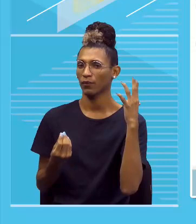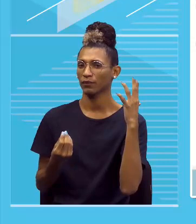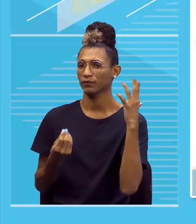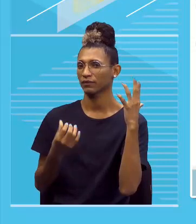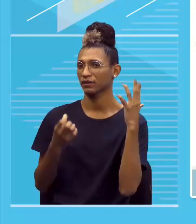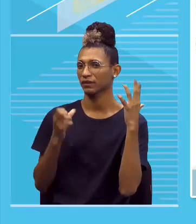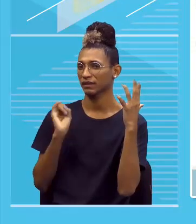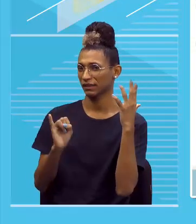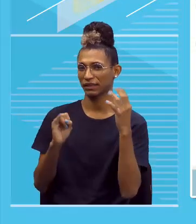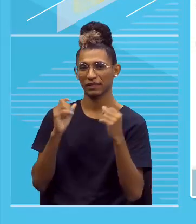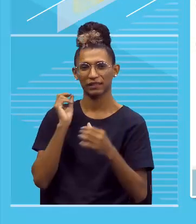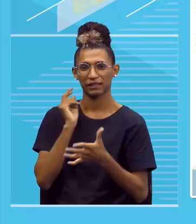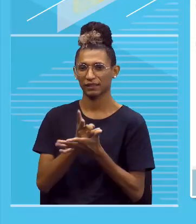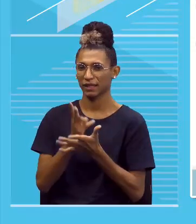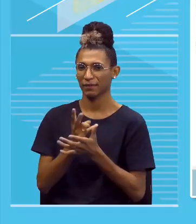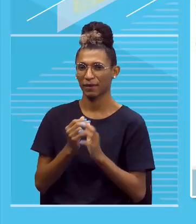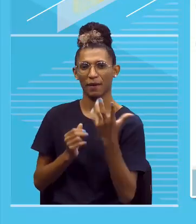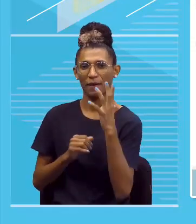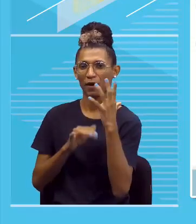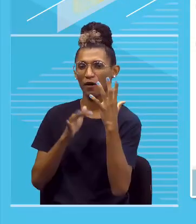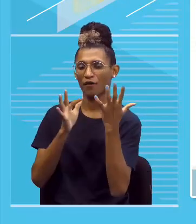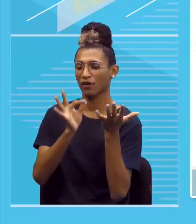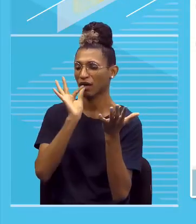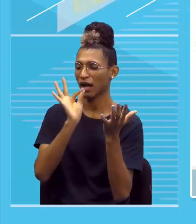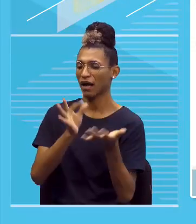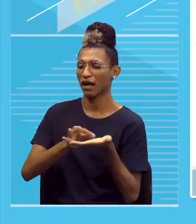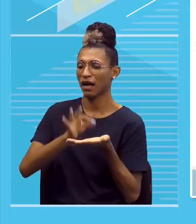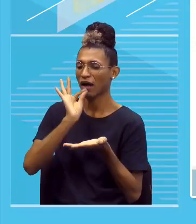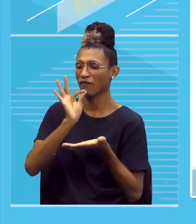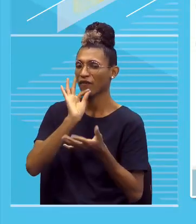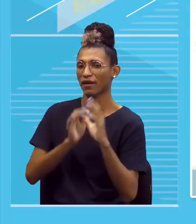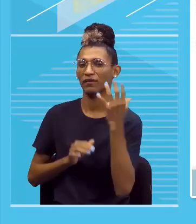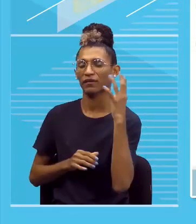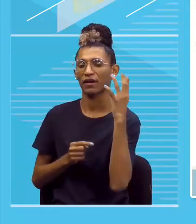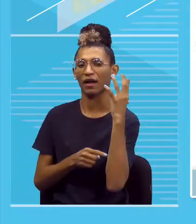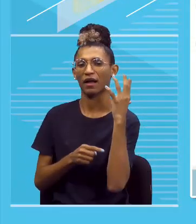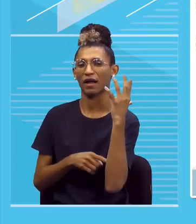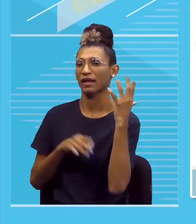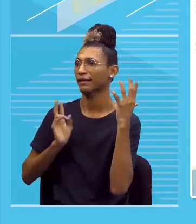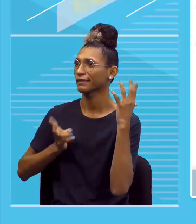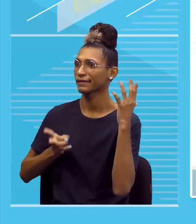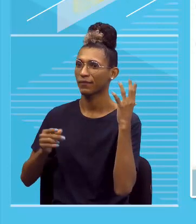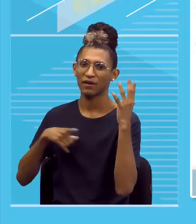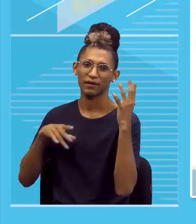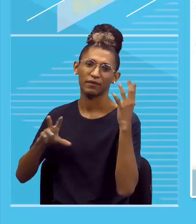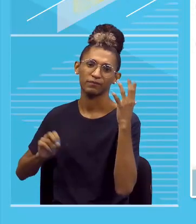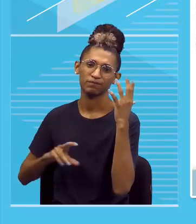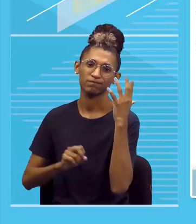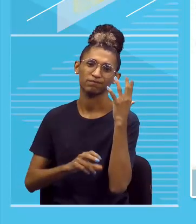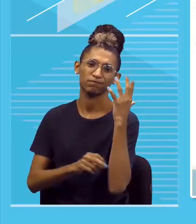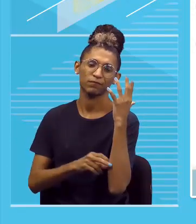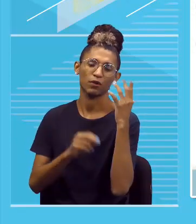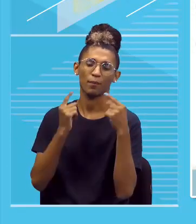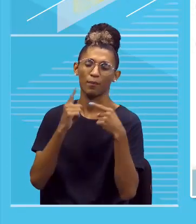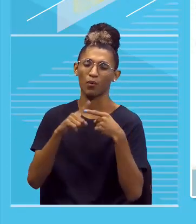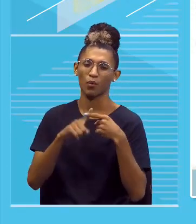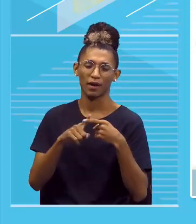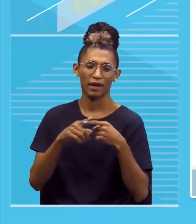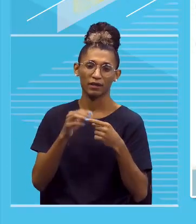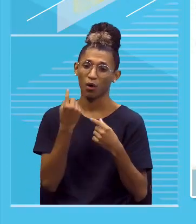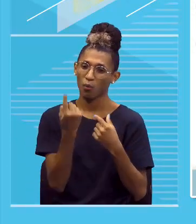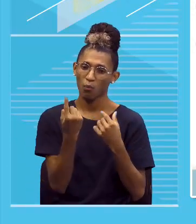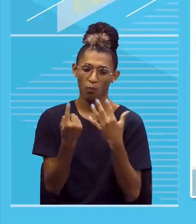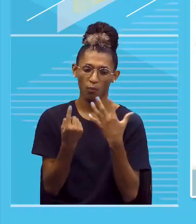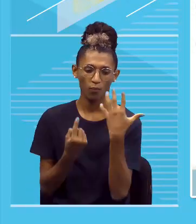naturalmente vai ter mais dessa praga porque tem mais café simples